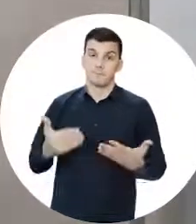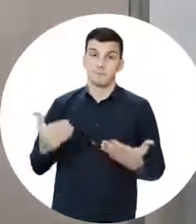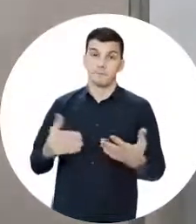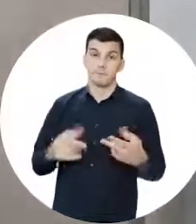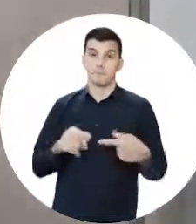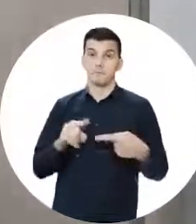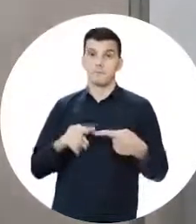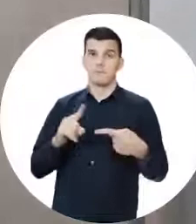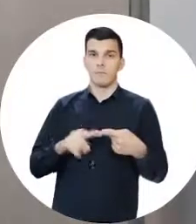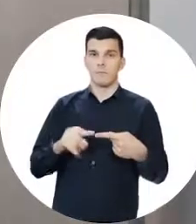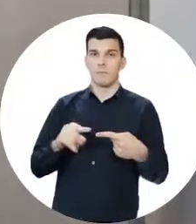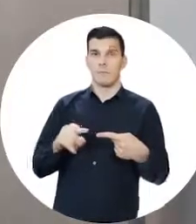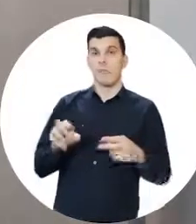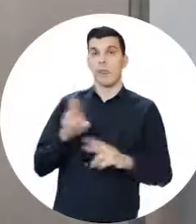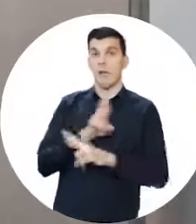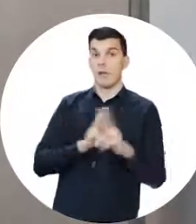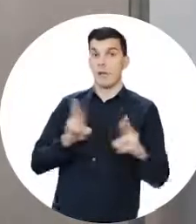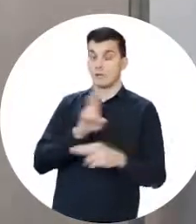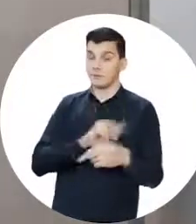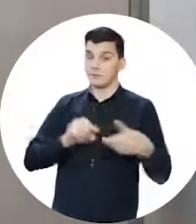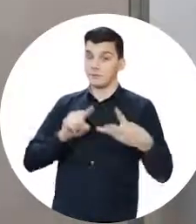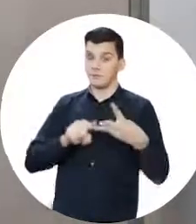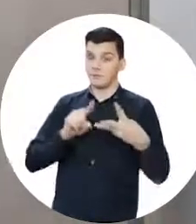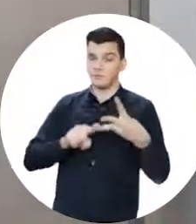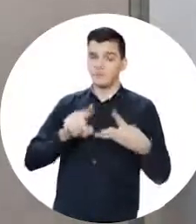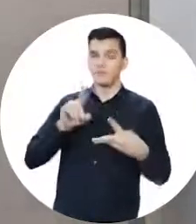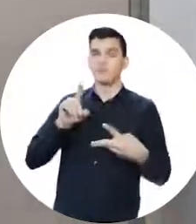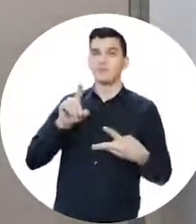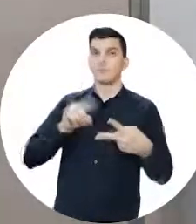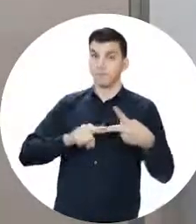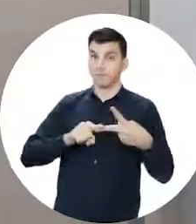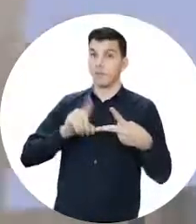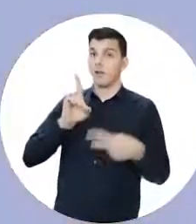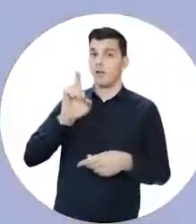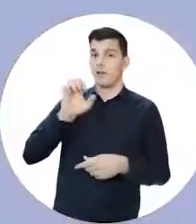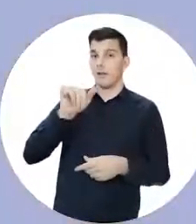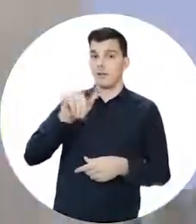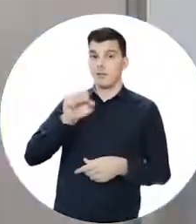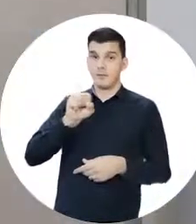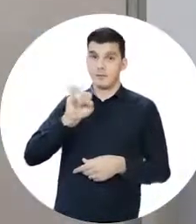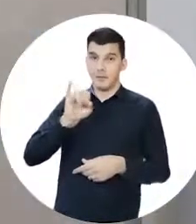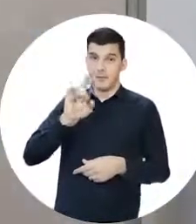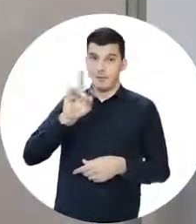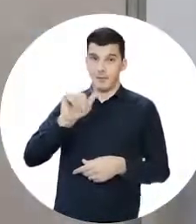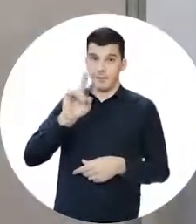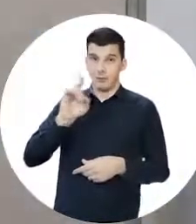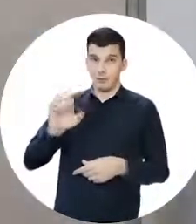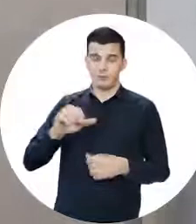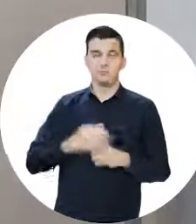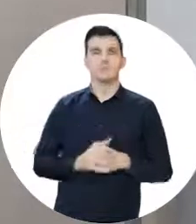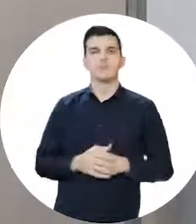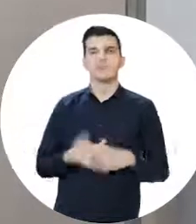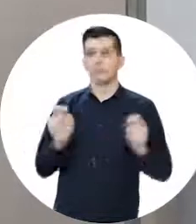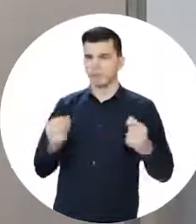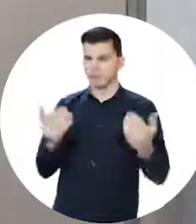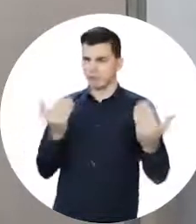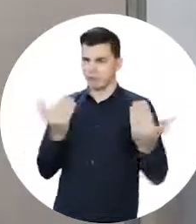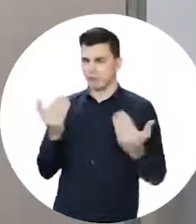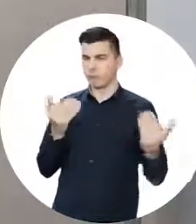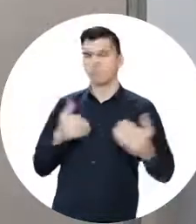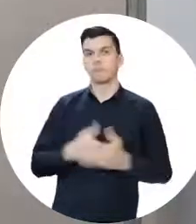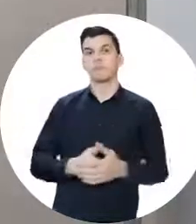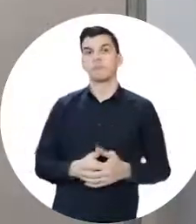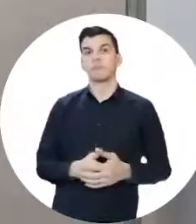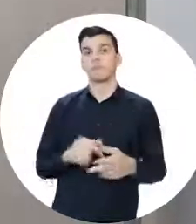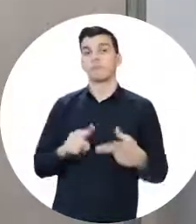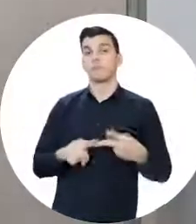comum e relacionar com a densidade? Bora, vamos lá. Logo após concentração comum, a gente pode associá-la à